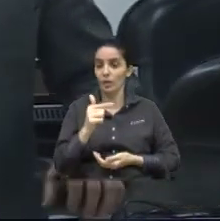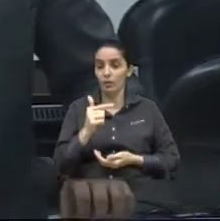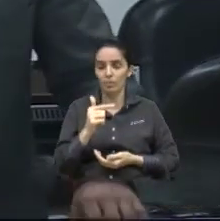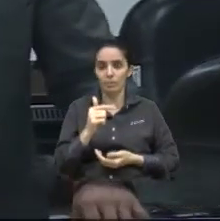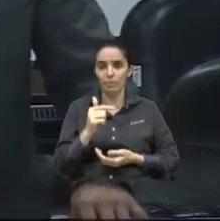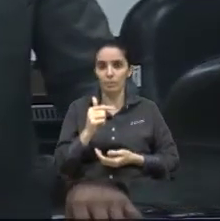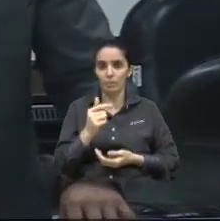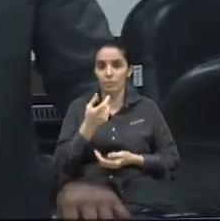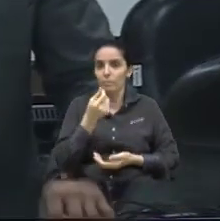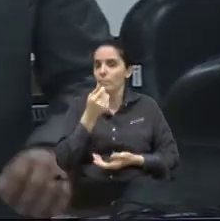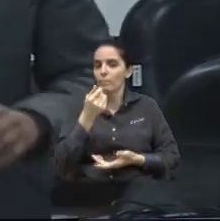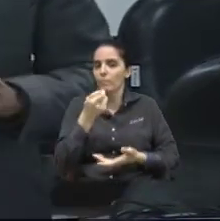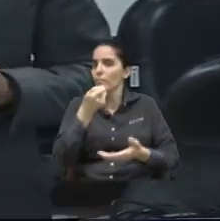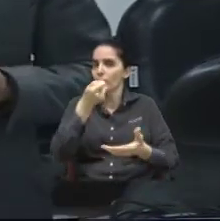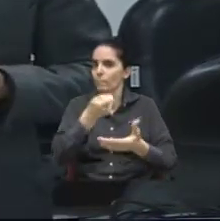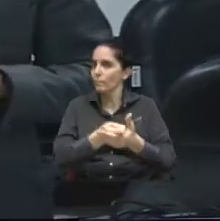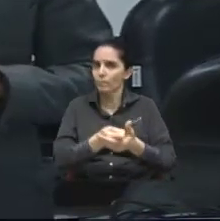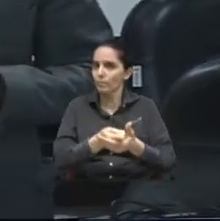pague